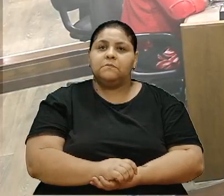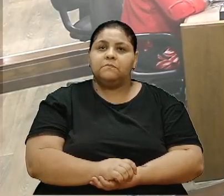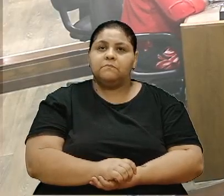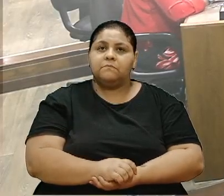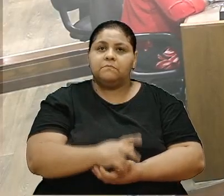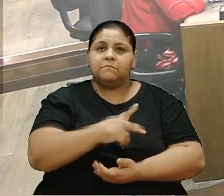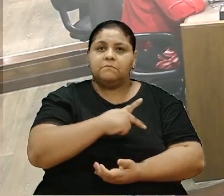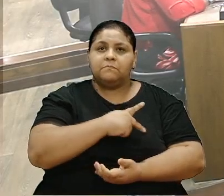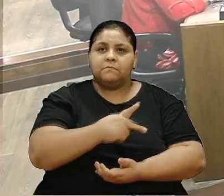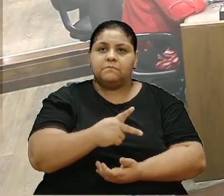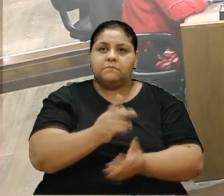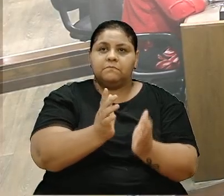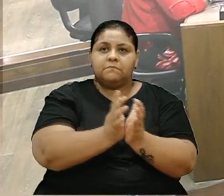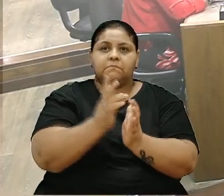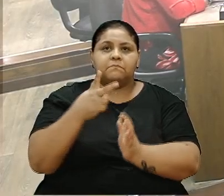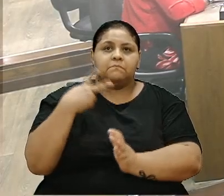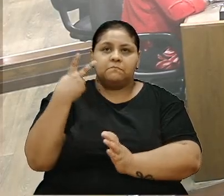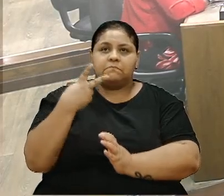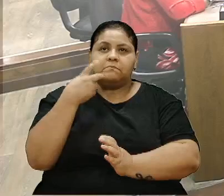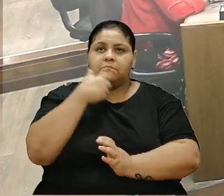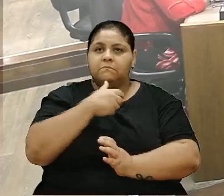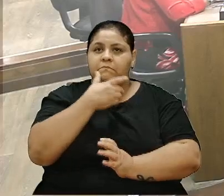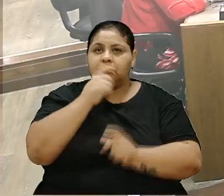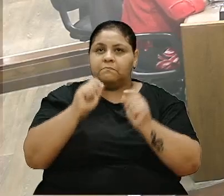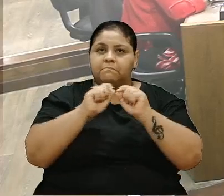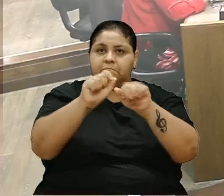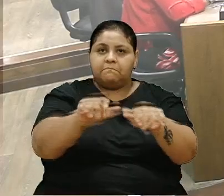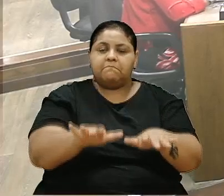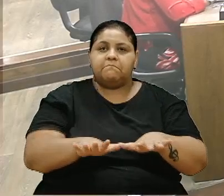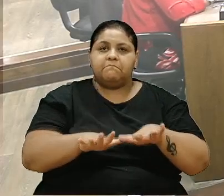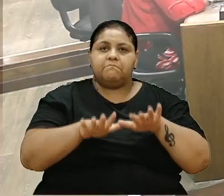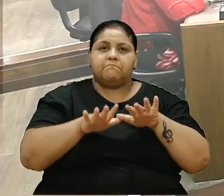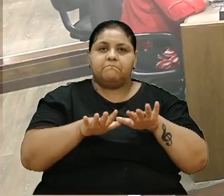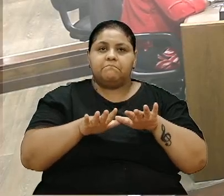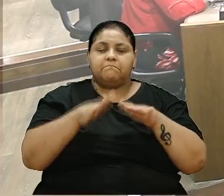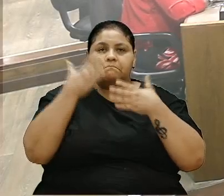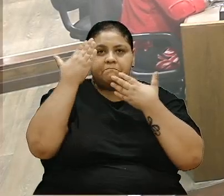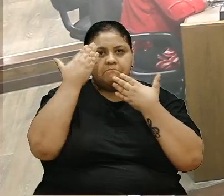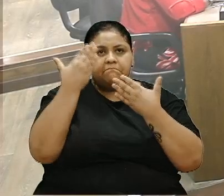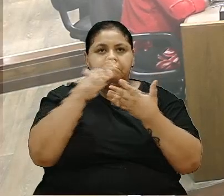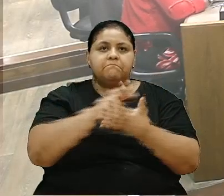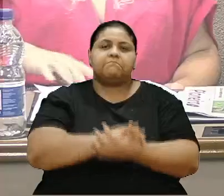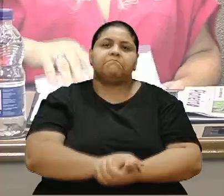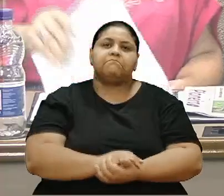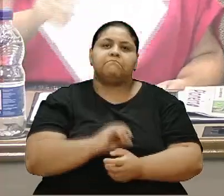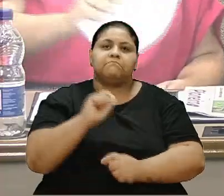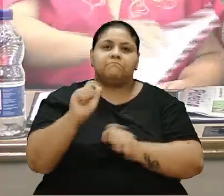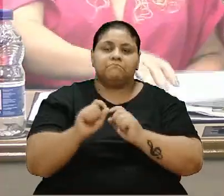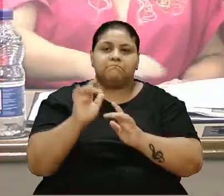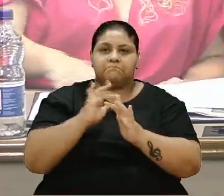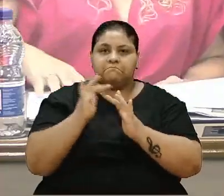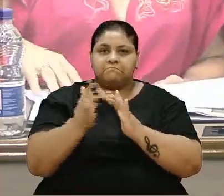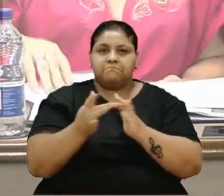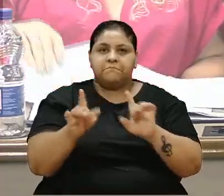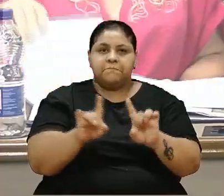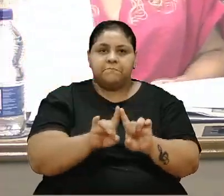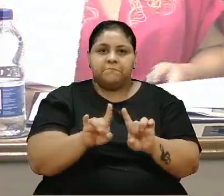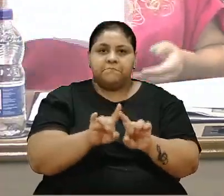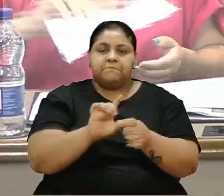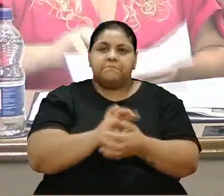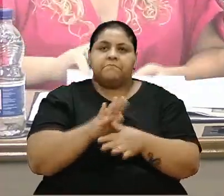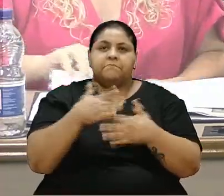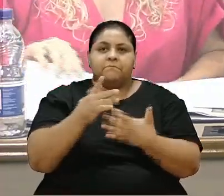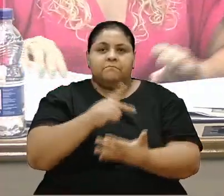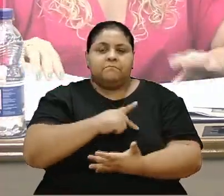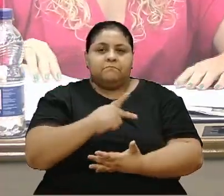Senhora presidente, nobres colegas, quem está aqui na plateia nos assistindo, muito obrigado. Quem está nas redes sociais também. Então, senhora